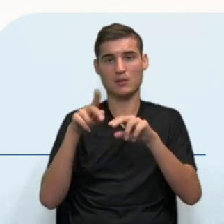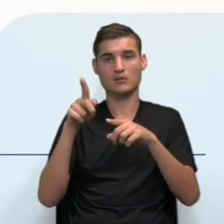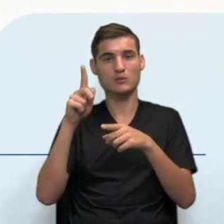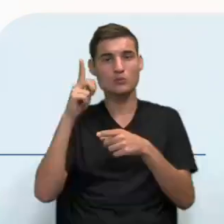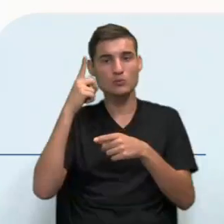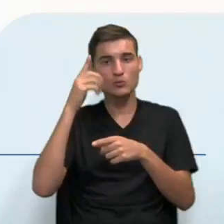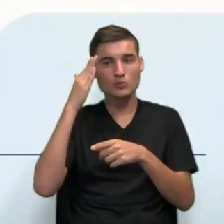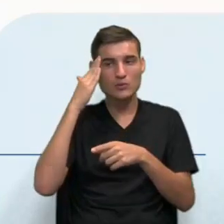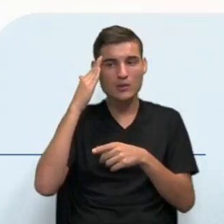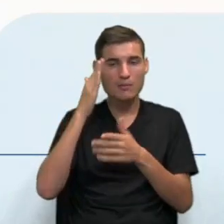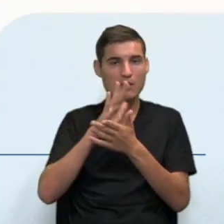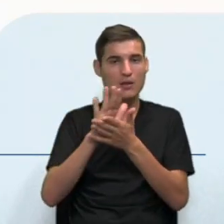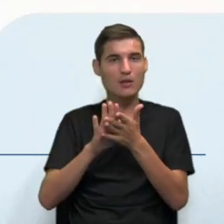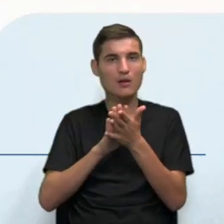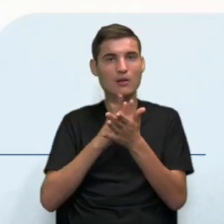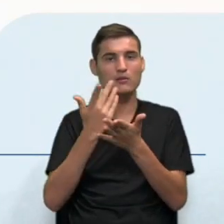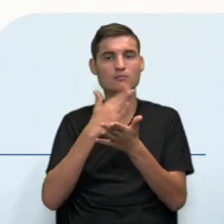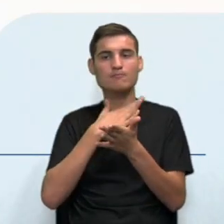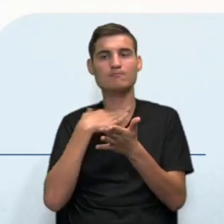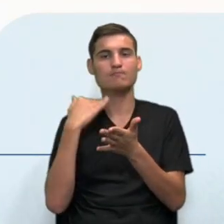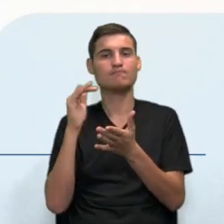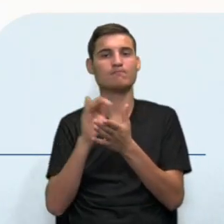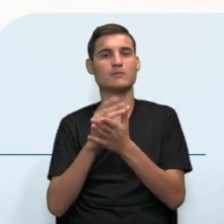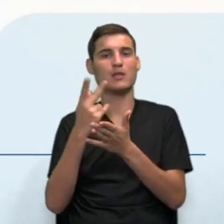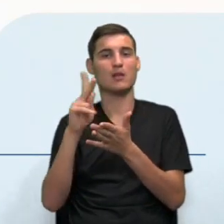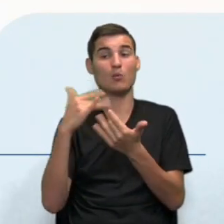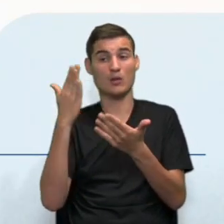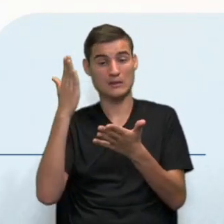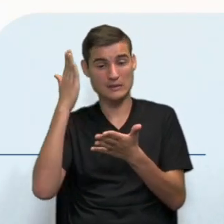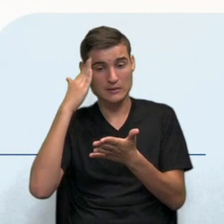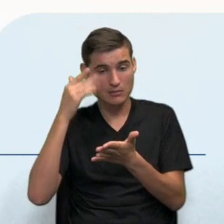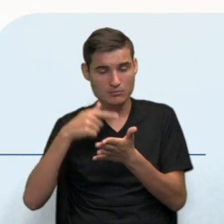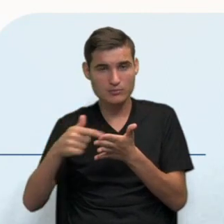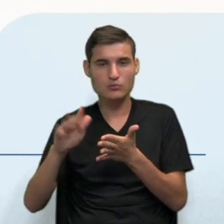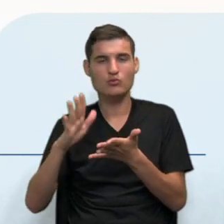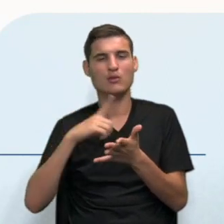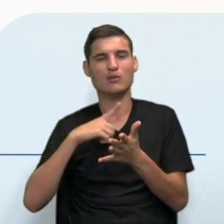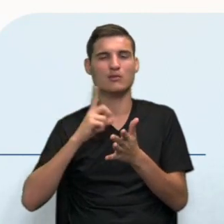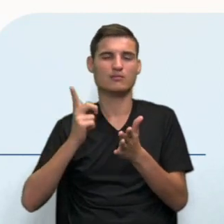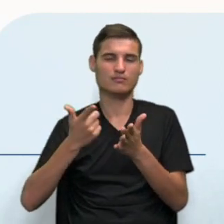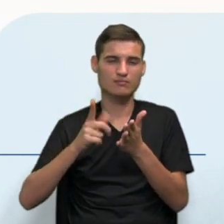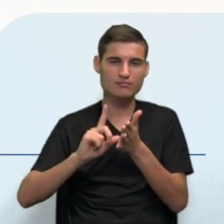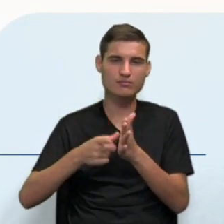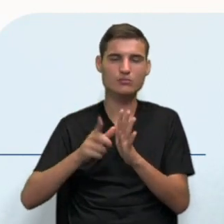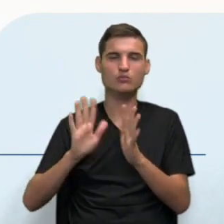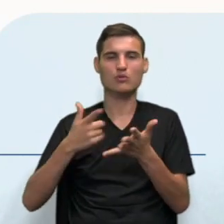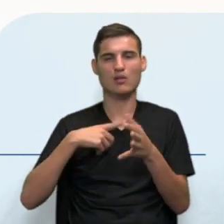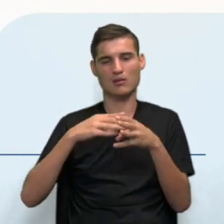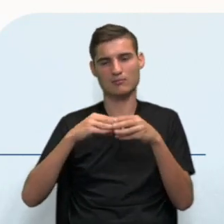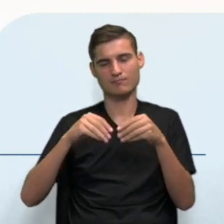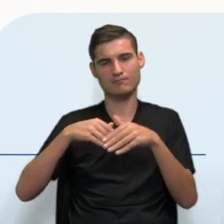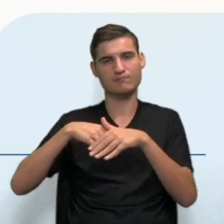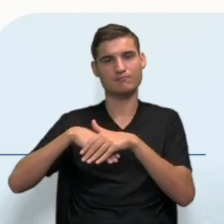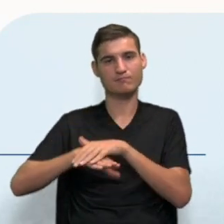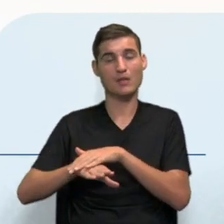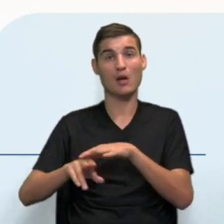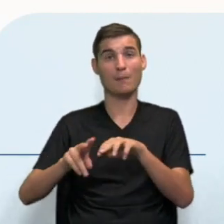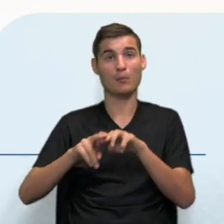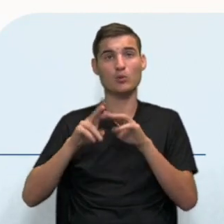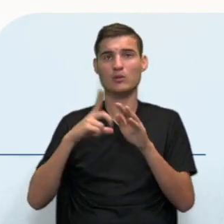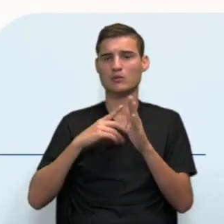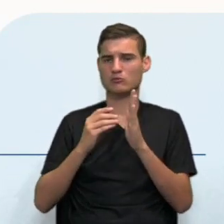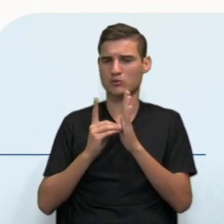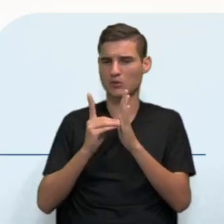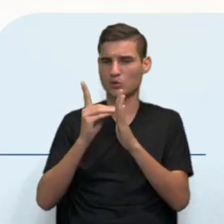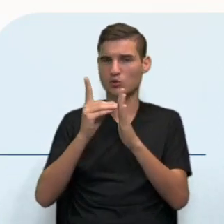sabendo que a esposa dele faleceu, não ficou sabendo a tempo. Quando ele ficou sabendo já era tarde demais, já tinha sido até enterrada. Então ele dedicou boa